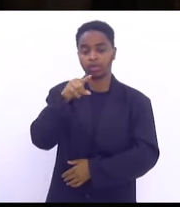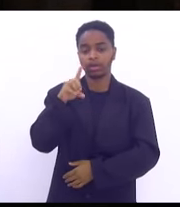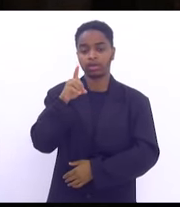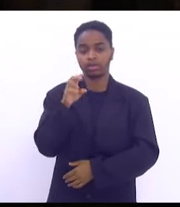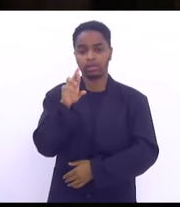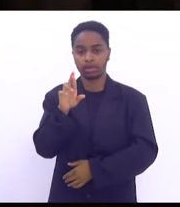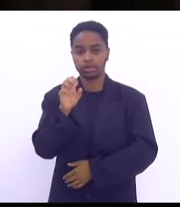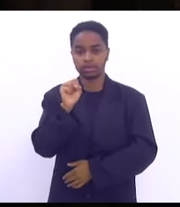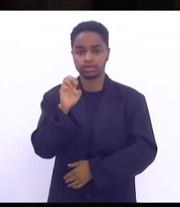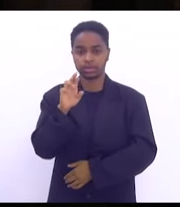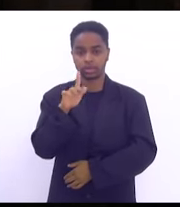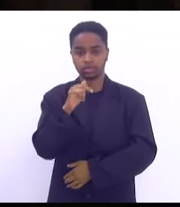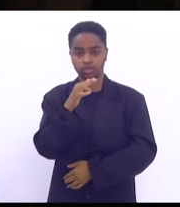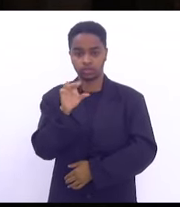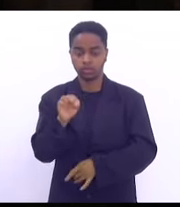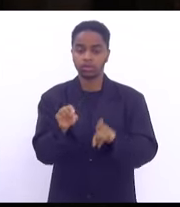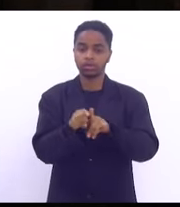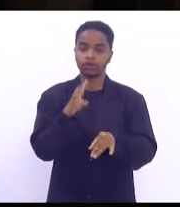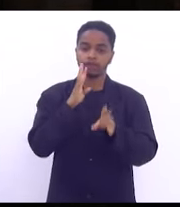@drserginhooficial, Facebook,